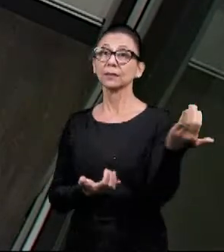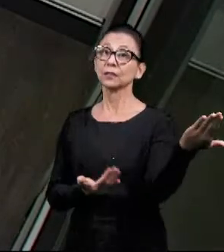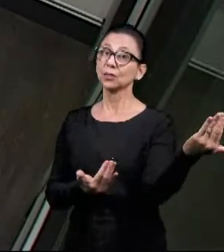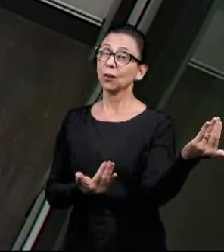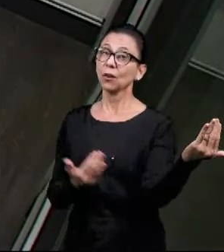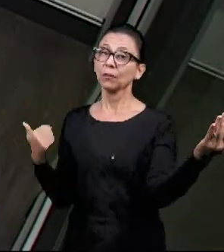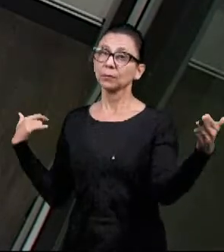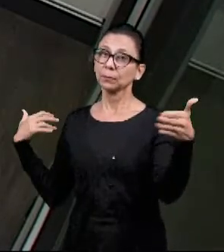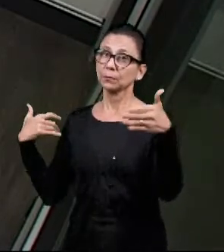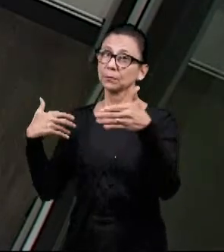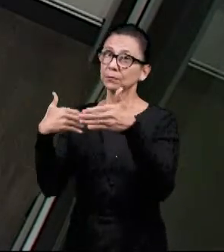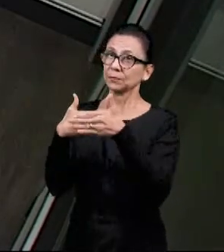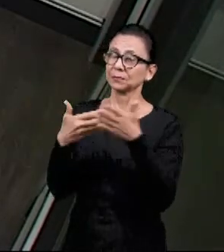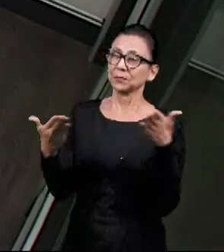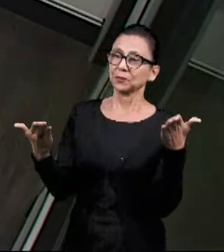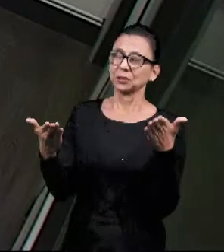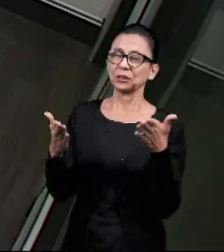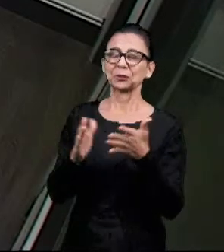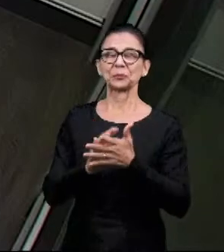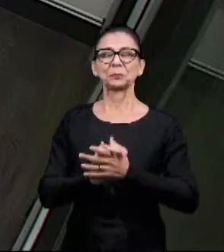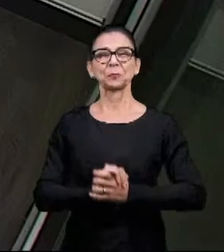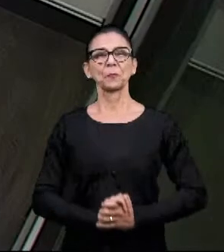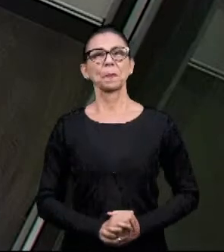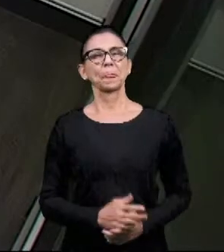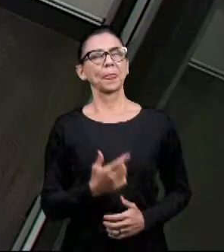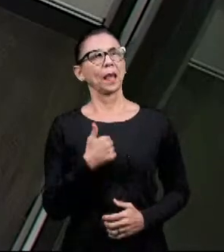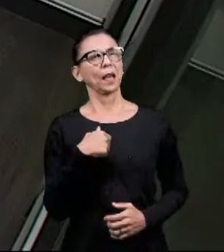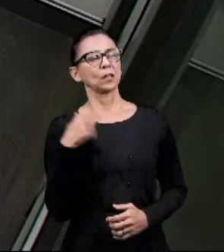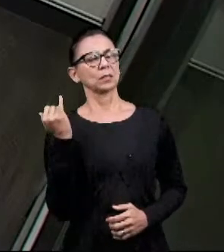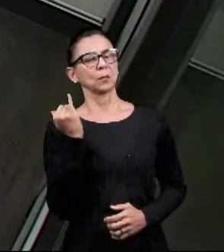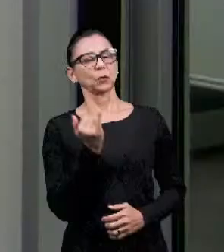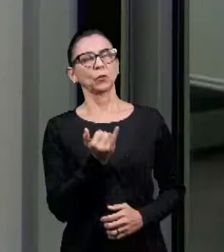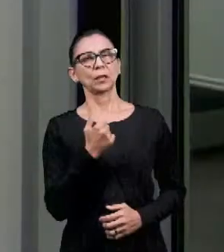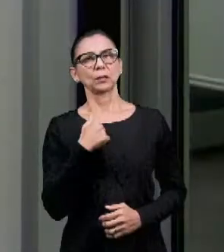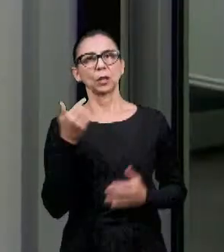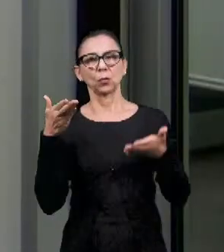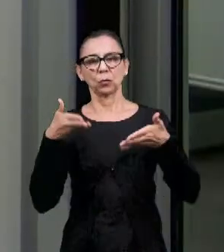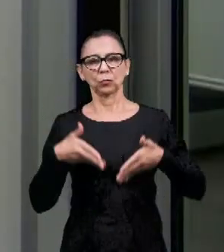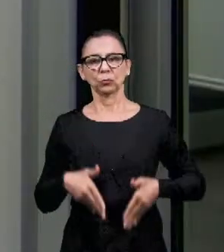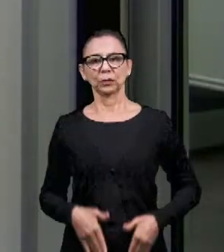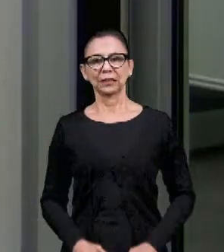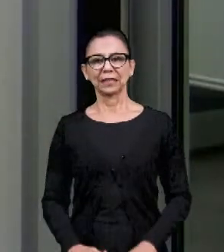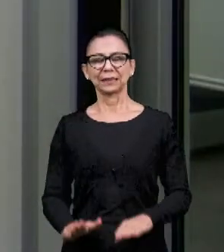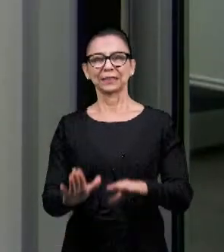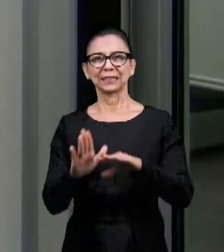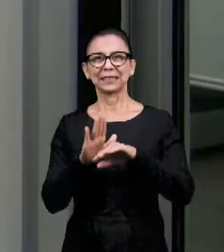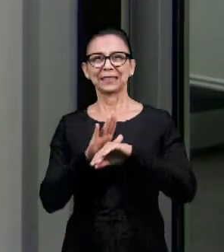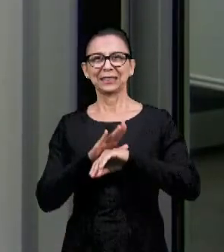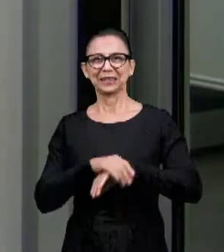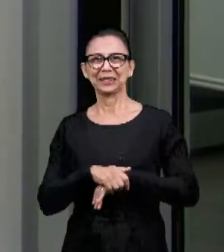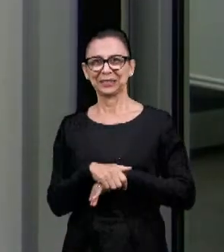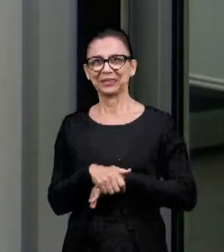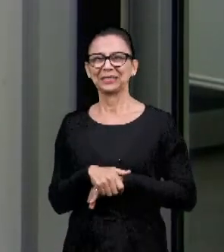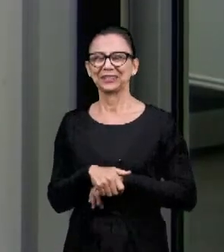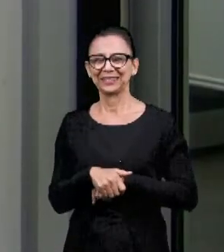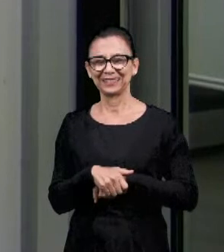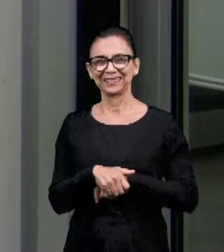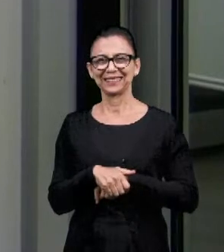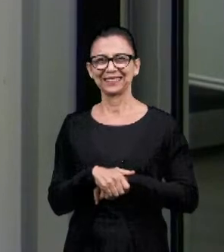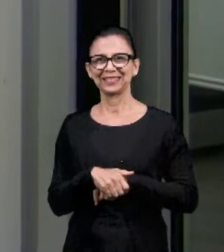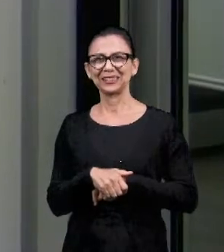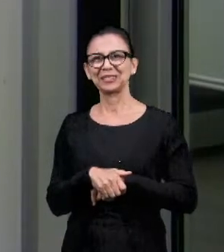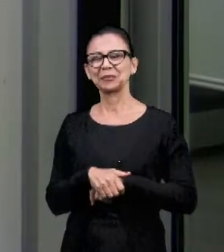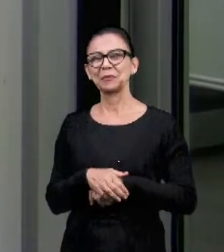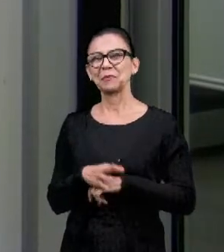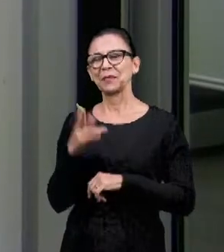aqui. Eu costumo dizer que eu sou nascido, criado e assado em